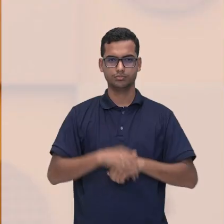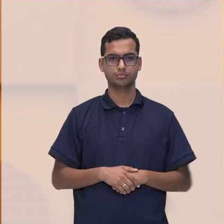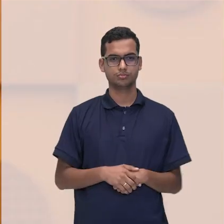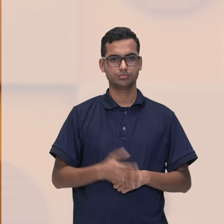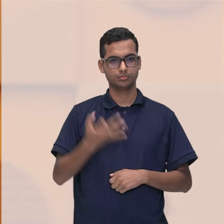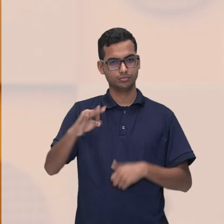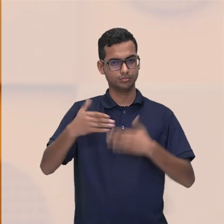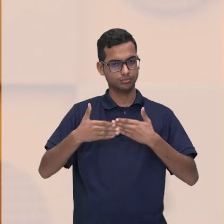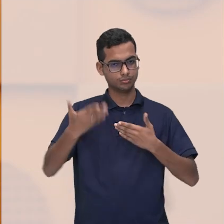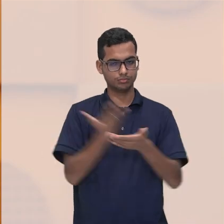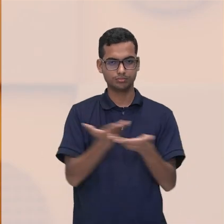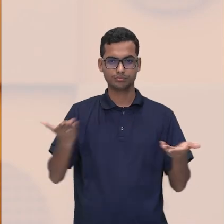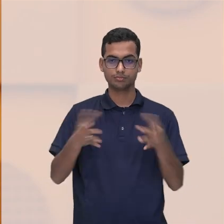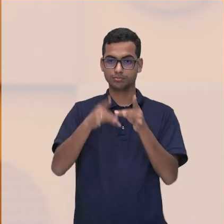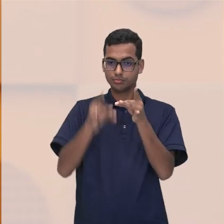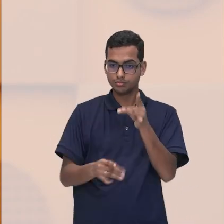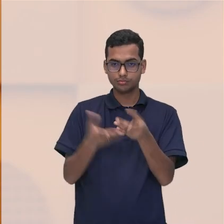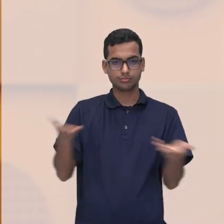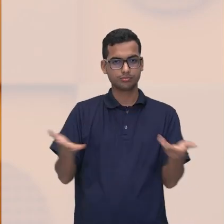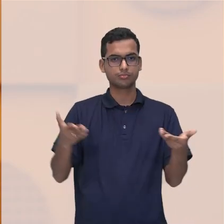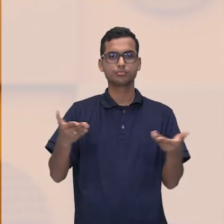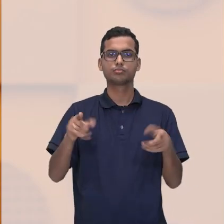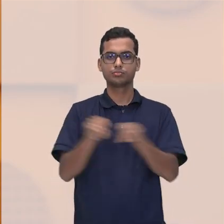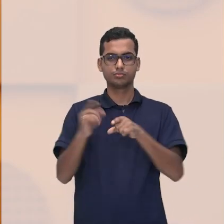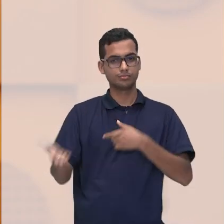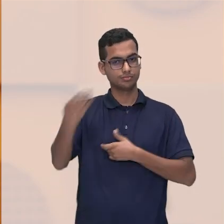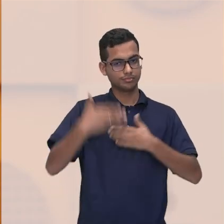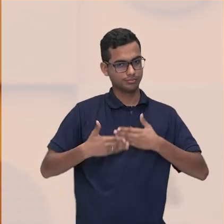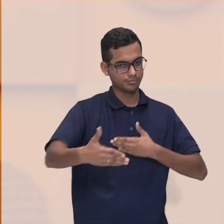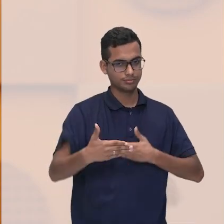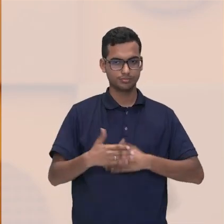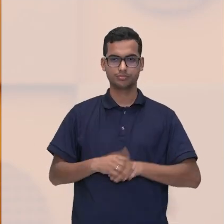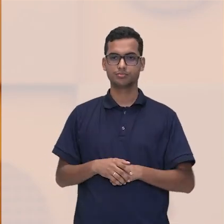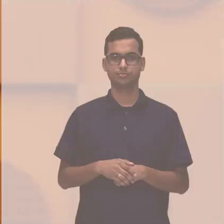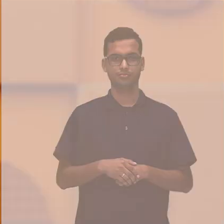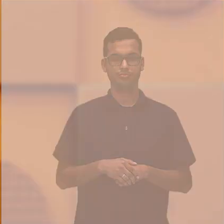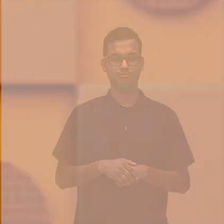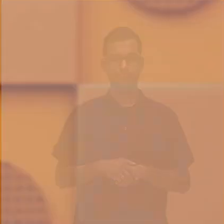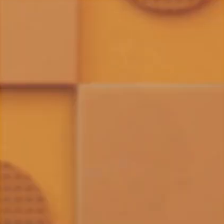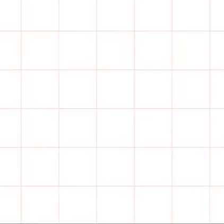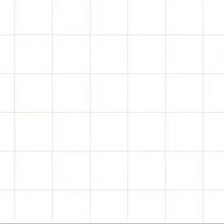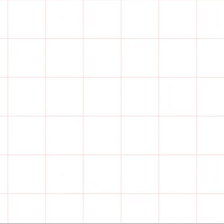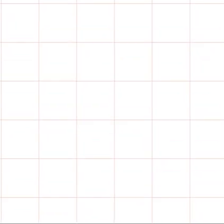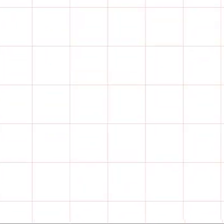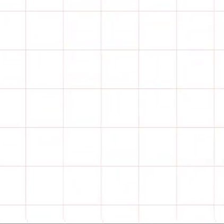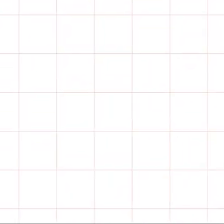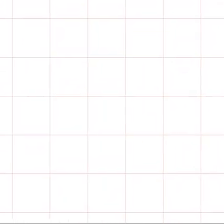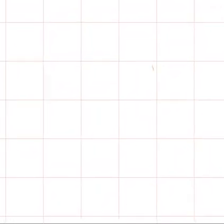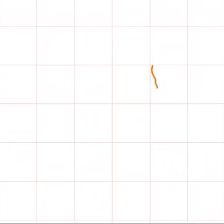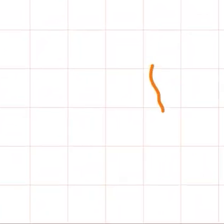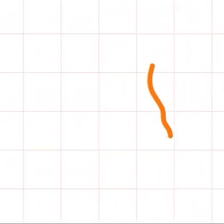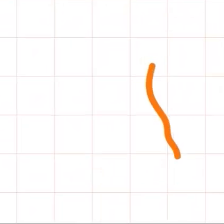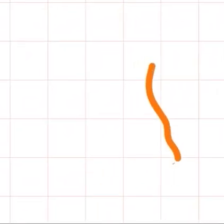Então, esse é o detalhamento da nossa aula e vamos aí a mais uma aula de geografia.